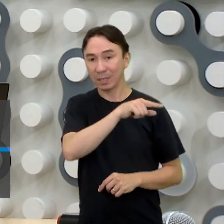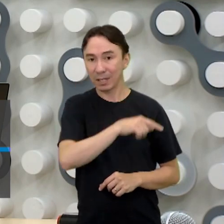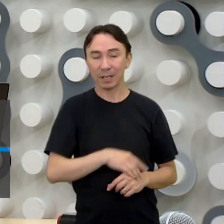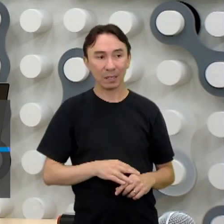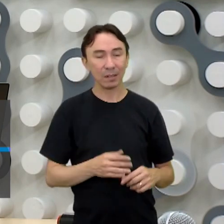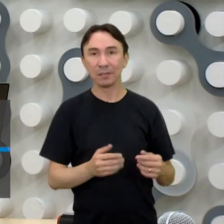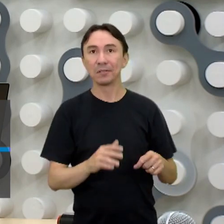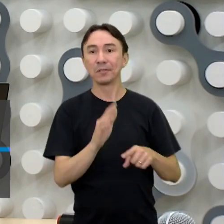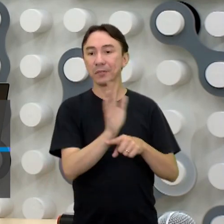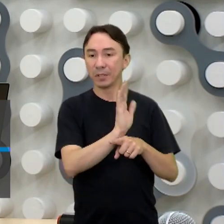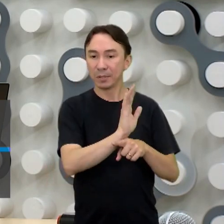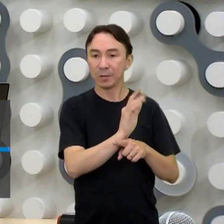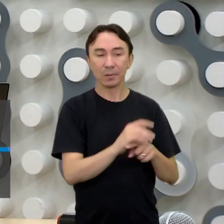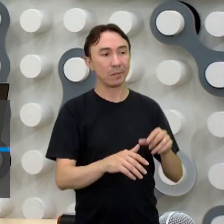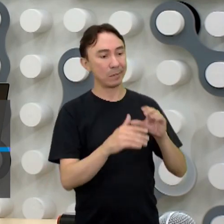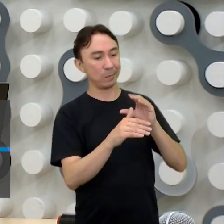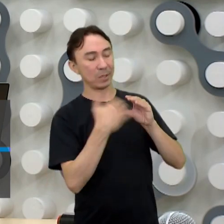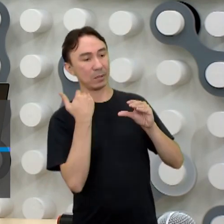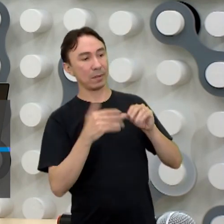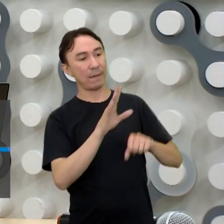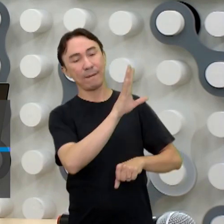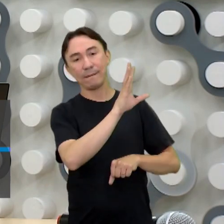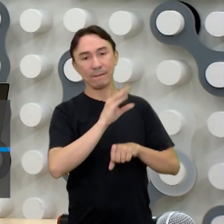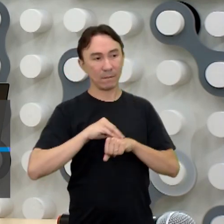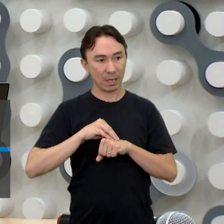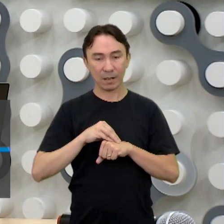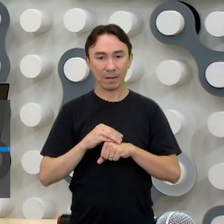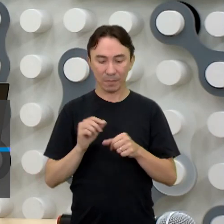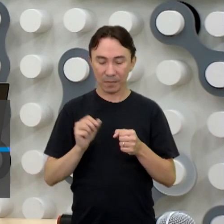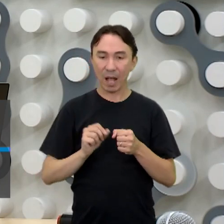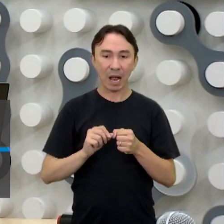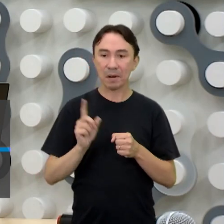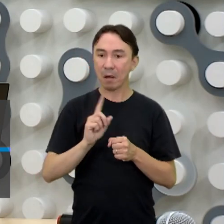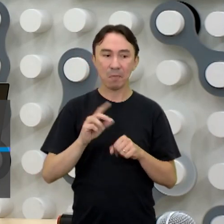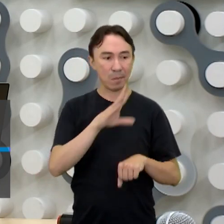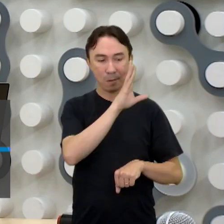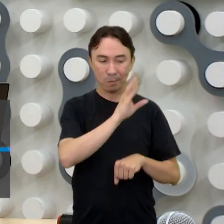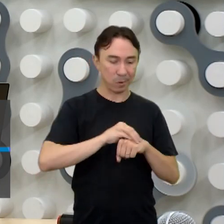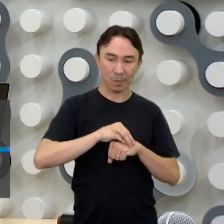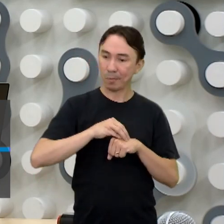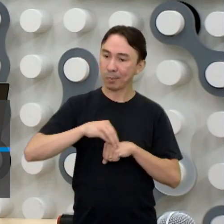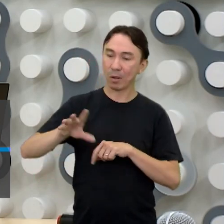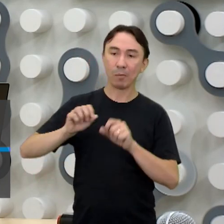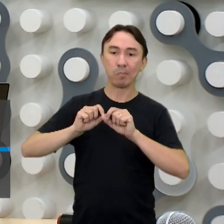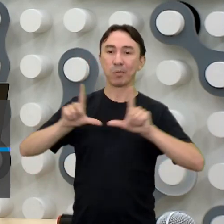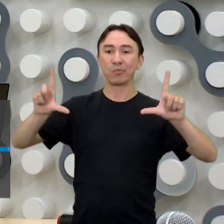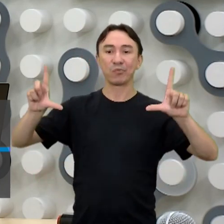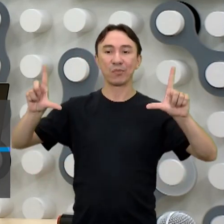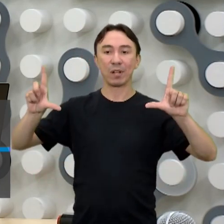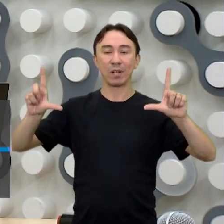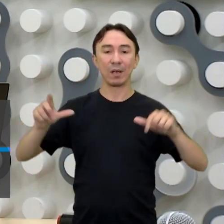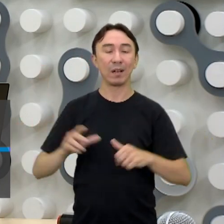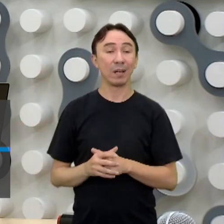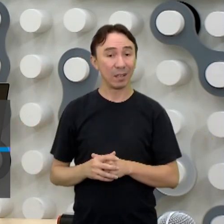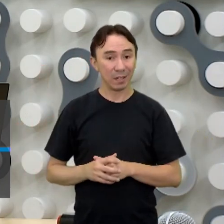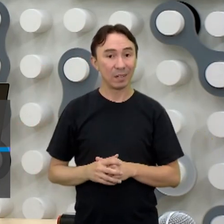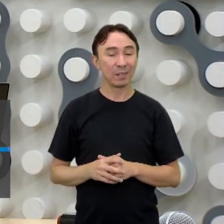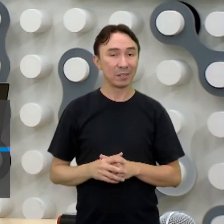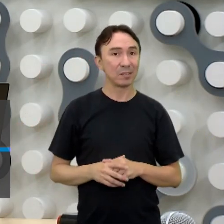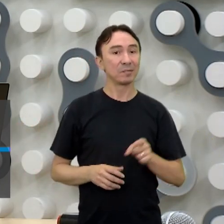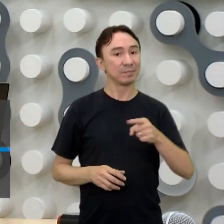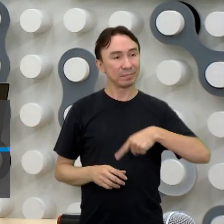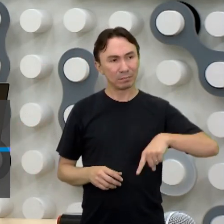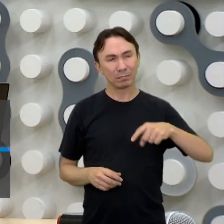o vídeo lá de um assalto na sua rua, ele faz o quê? Ele não produz nada, ele só reproduz o seu vídeo, certo? E aí a gente tem que questionar isso